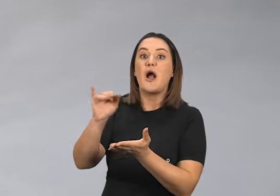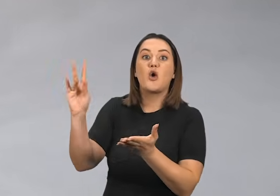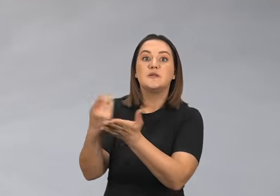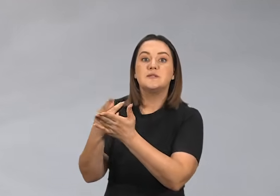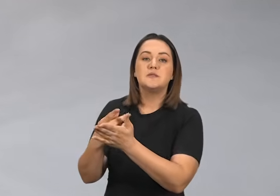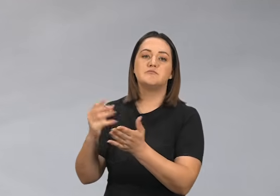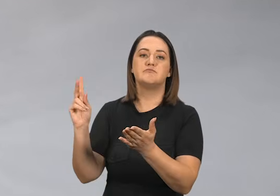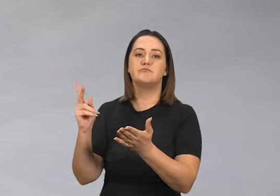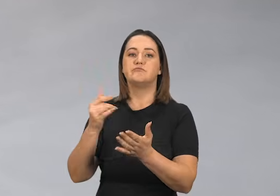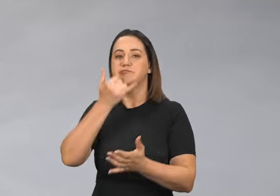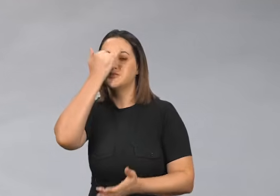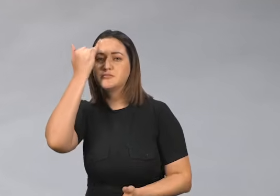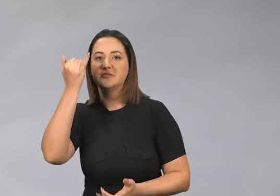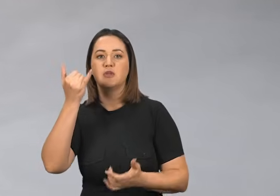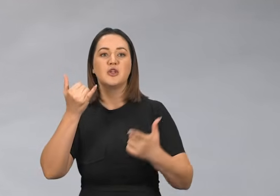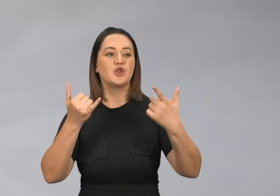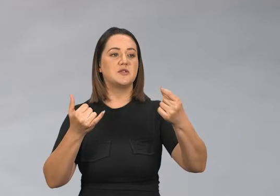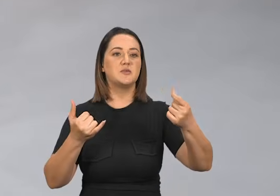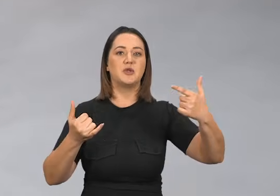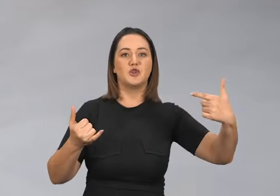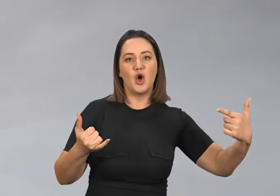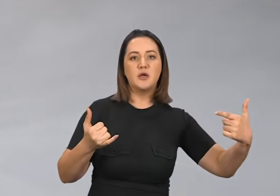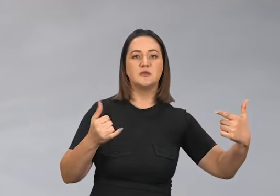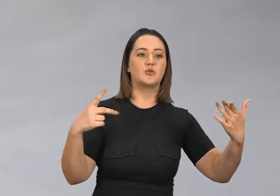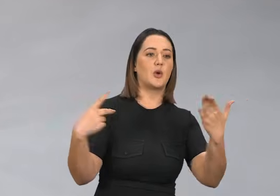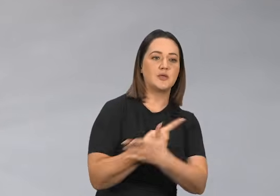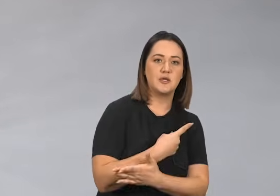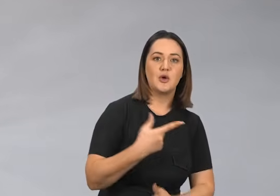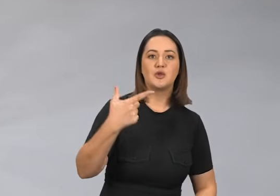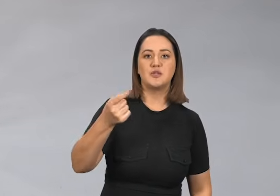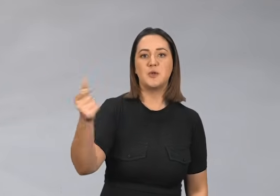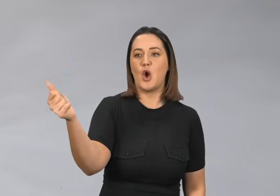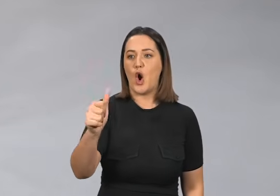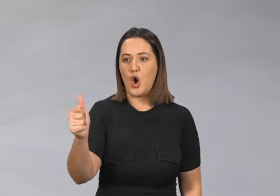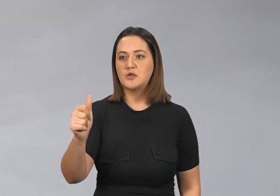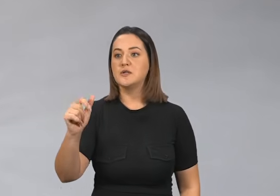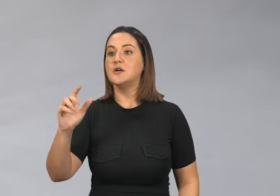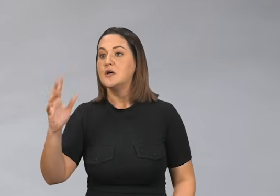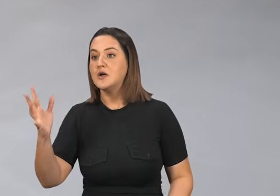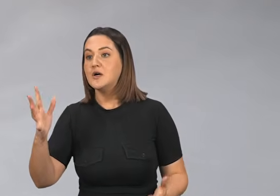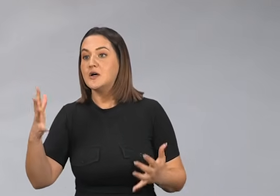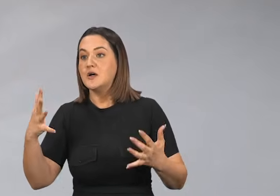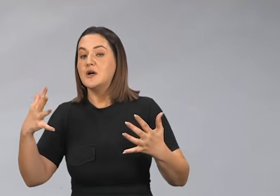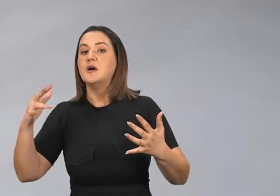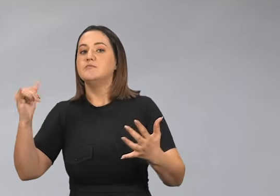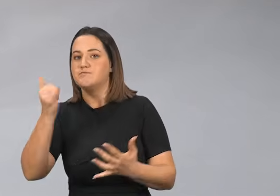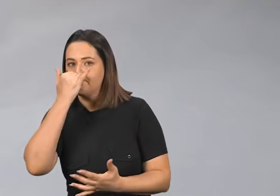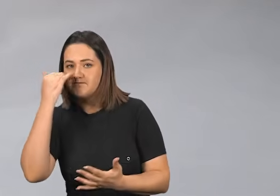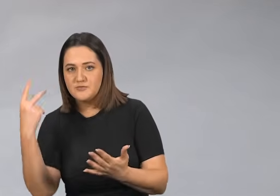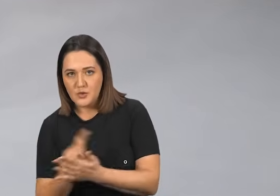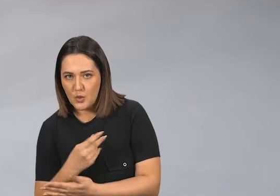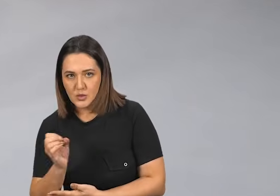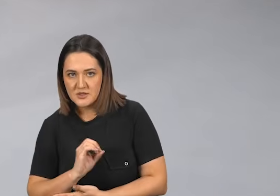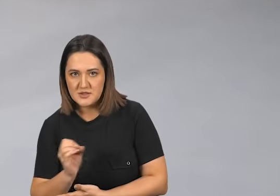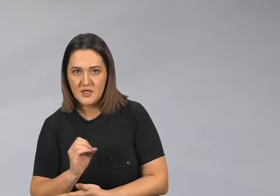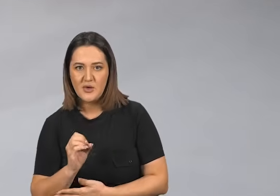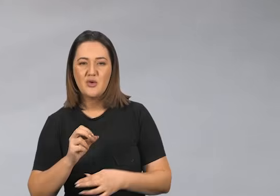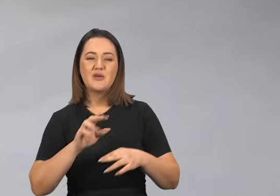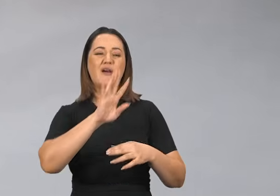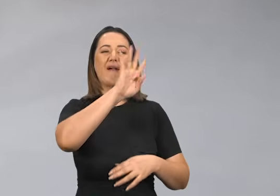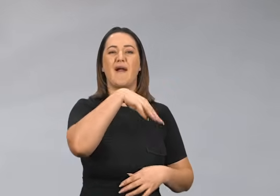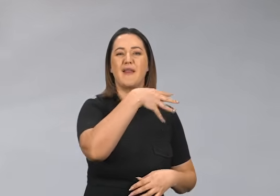não veio. Marcaram para 2002, também não veio. Marcaram para 2011, também não veio. Aí falaram, não, 2012 vem, porque aí é o